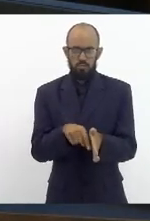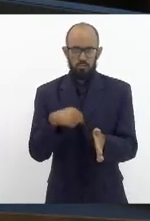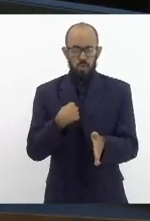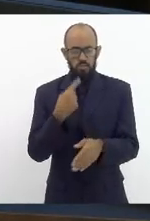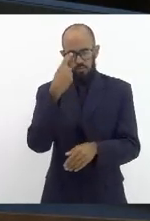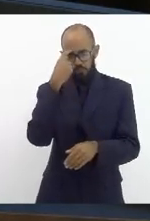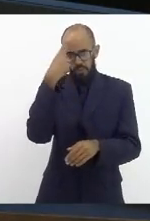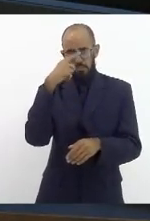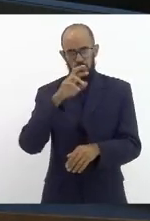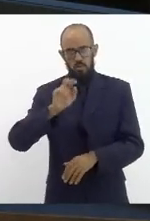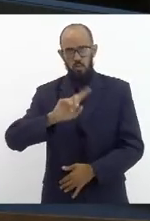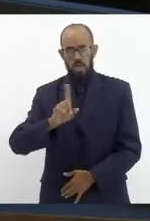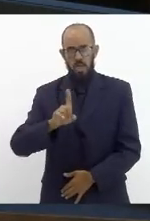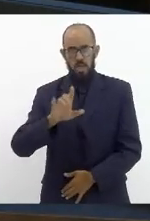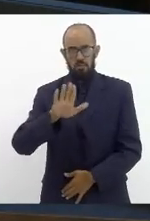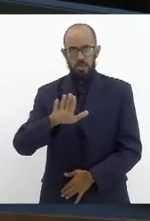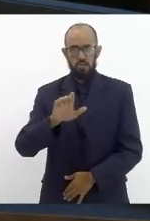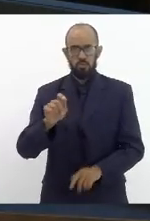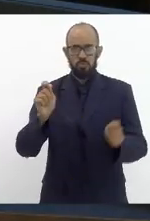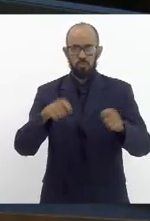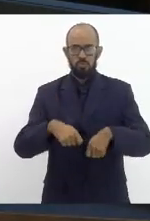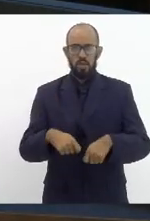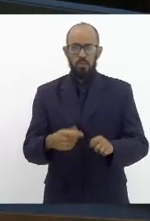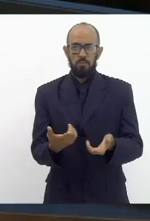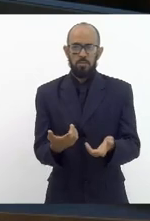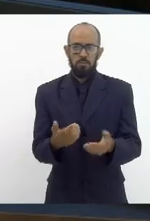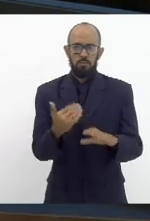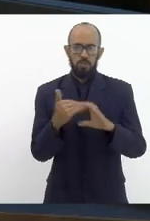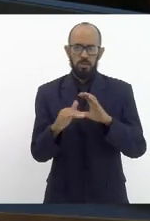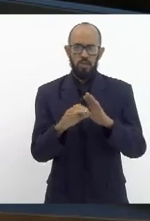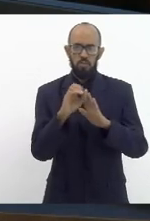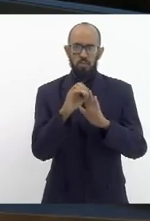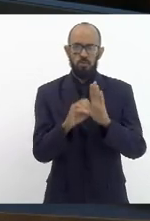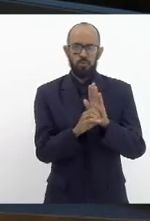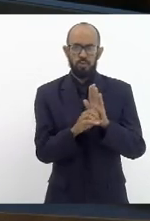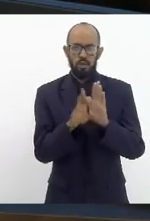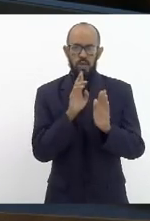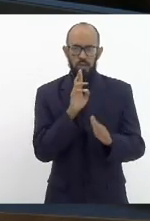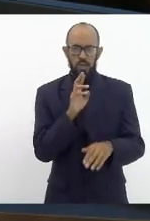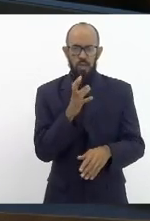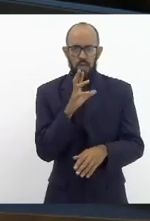esses dados. Agora, eu não posso mandar um ofício para a Polícia Civil e receber essa